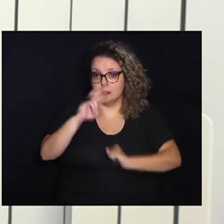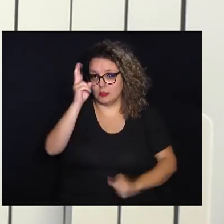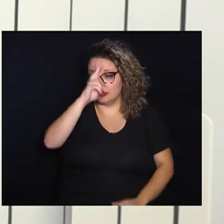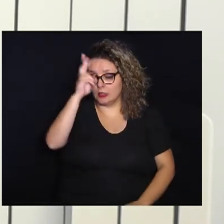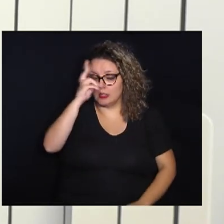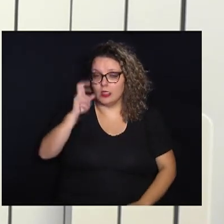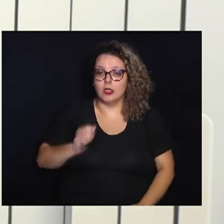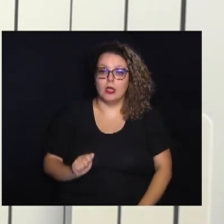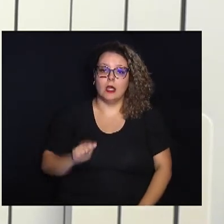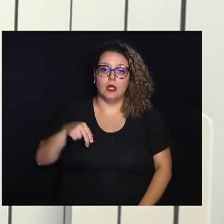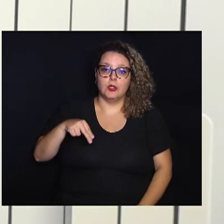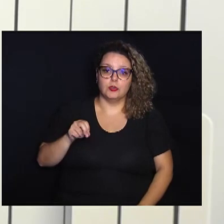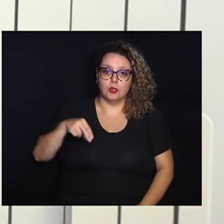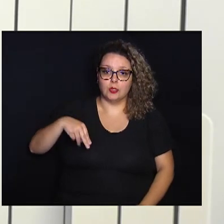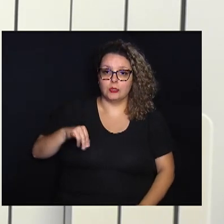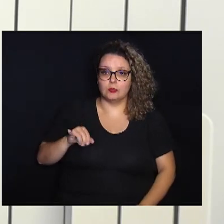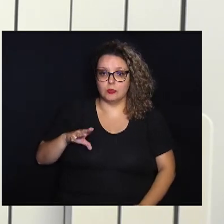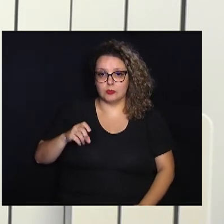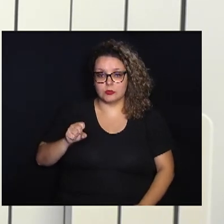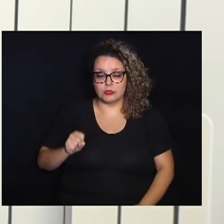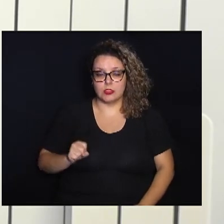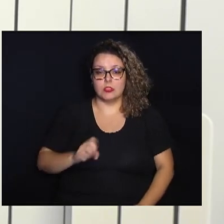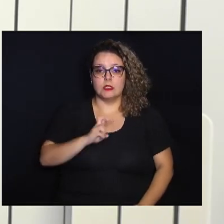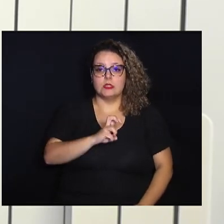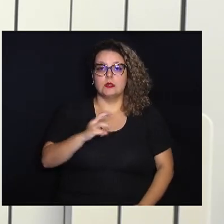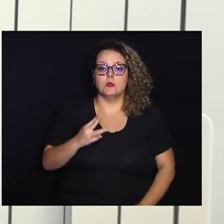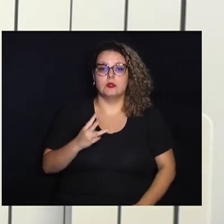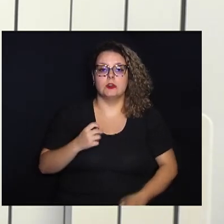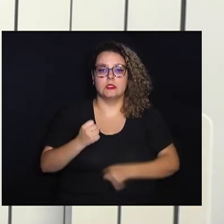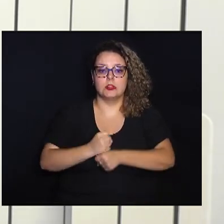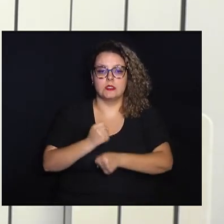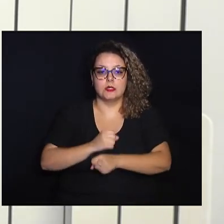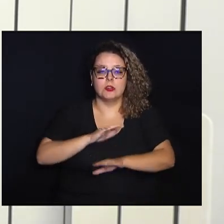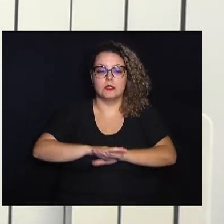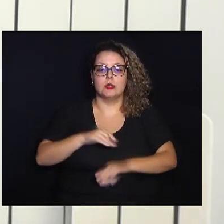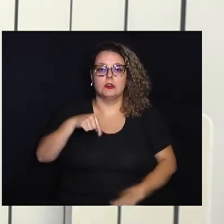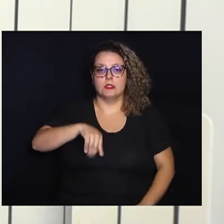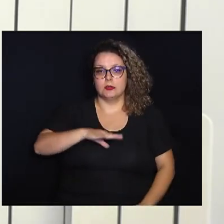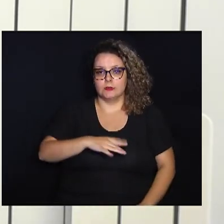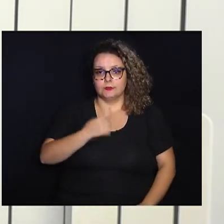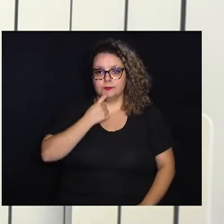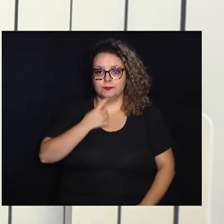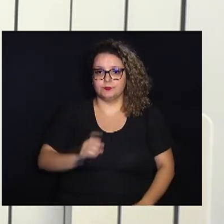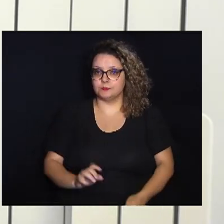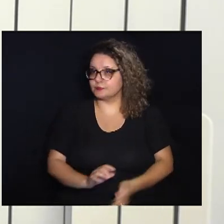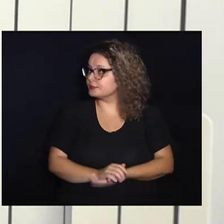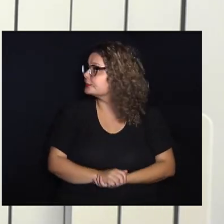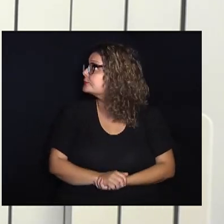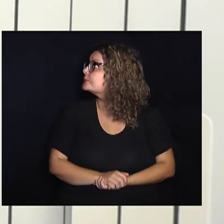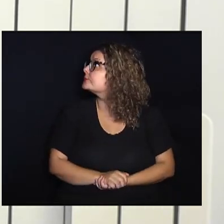que completam 53 anos de atuação aqui na cidade de Campinas.